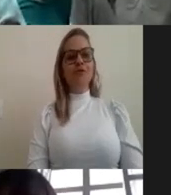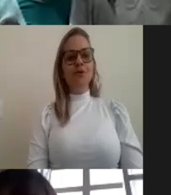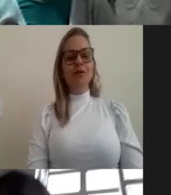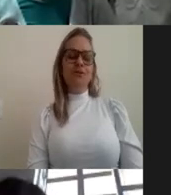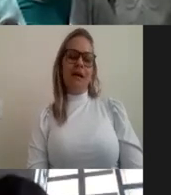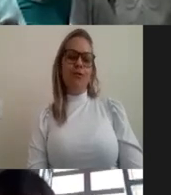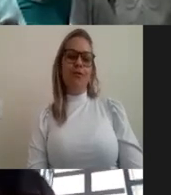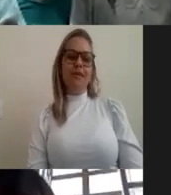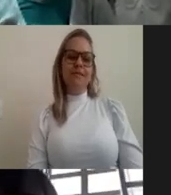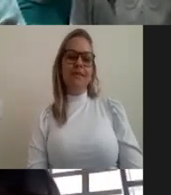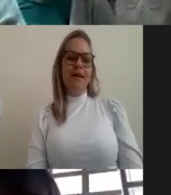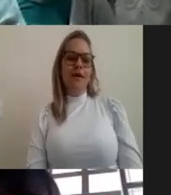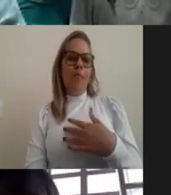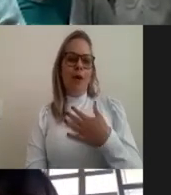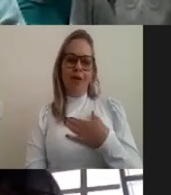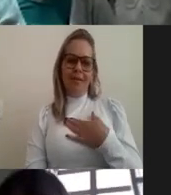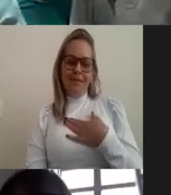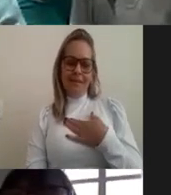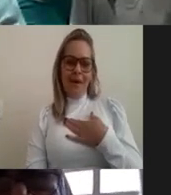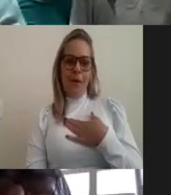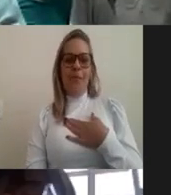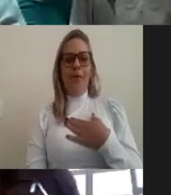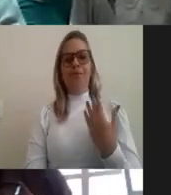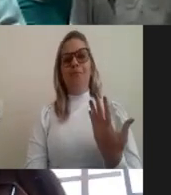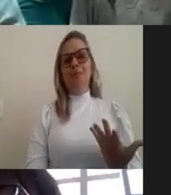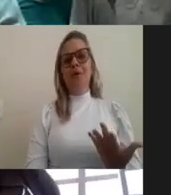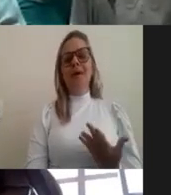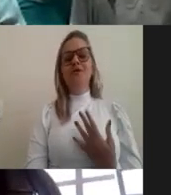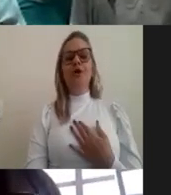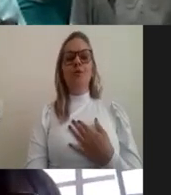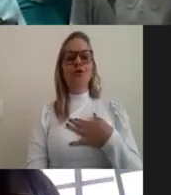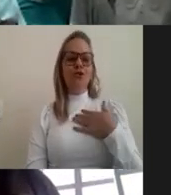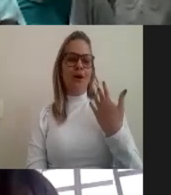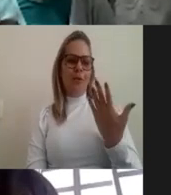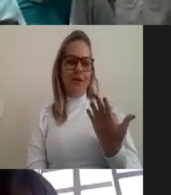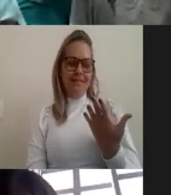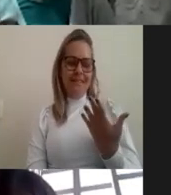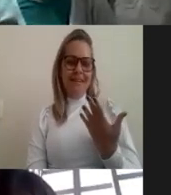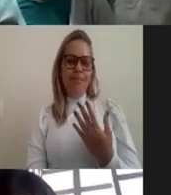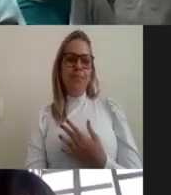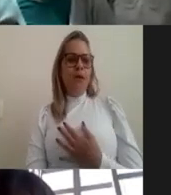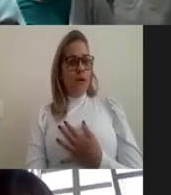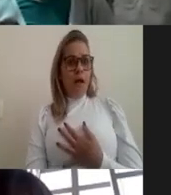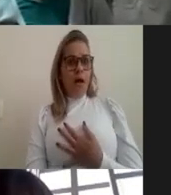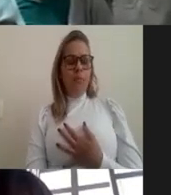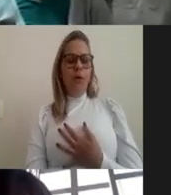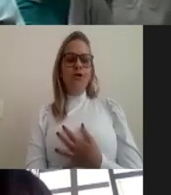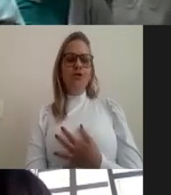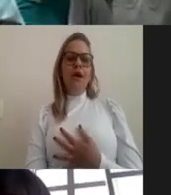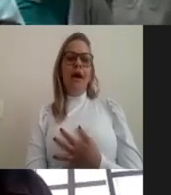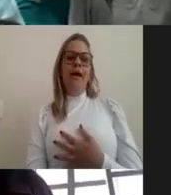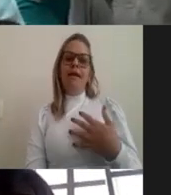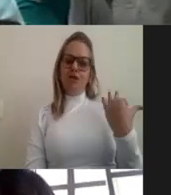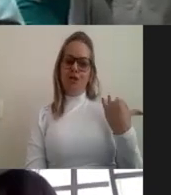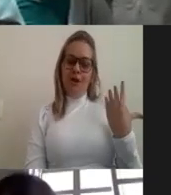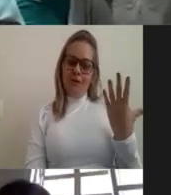acompanhando o professor. E no sábado eu falei assim: o maior interesse é meu. Perguntei para o meu cliente: olha, eu posso te dar uma cortesia? Claro, pode,